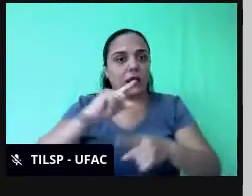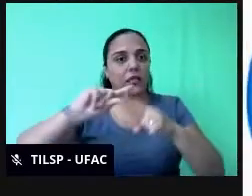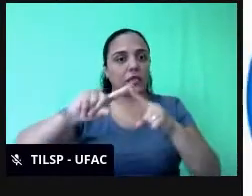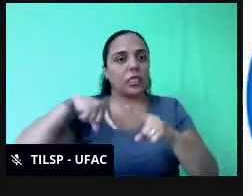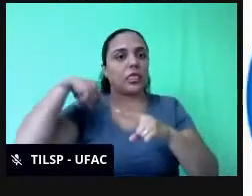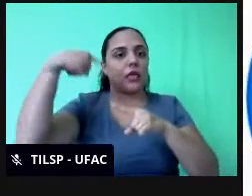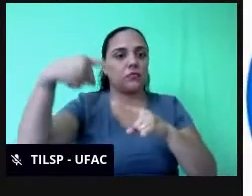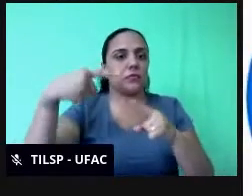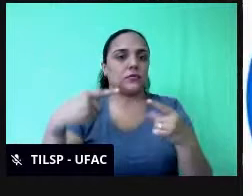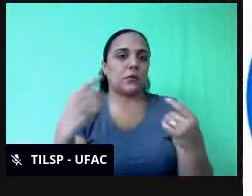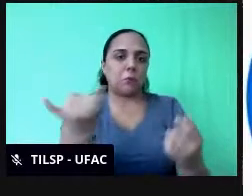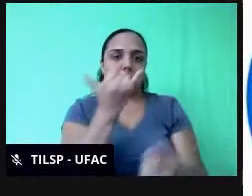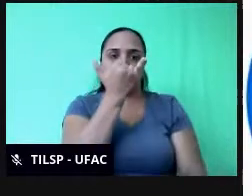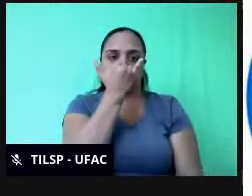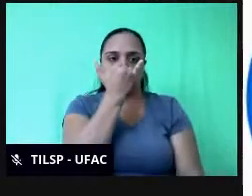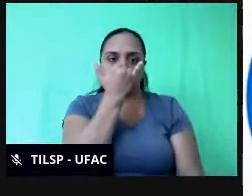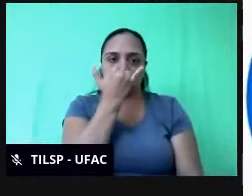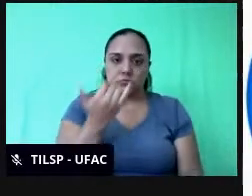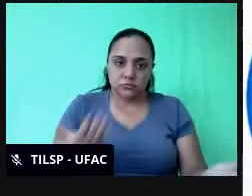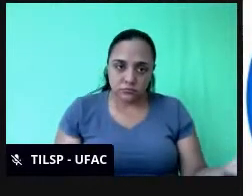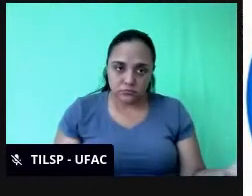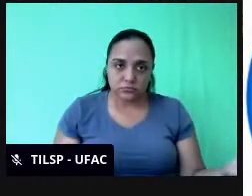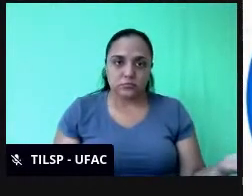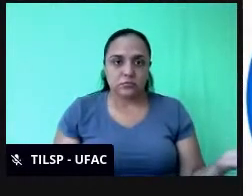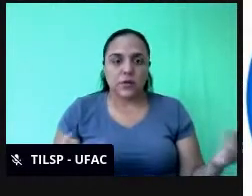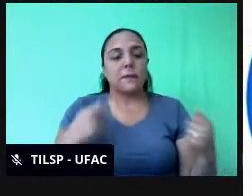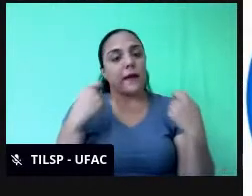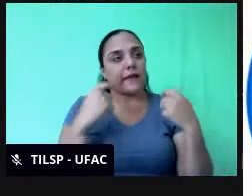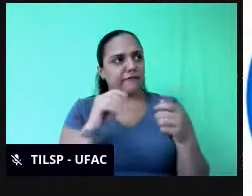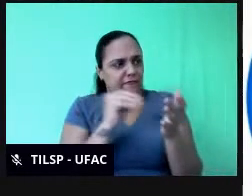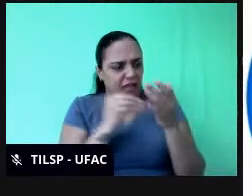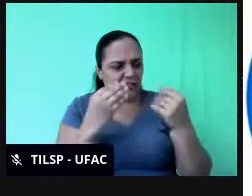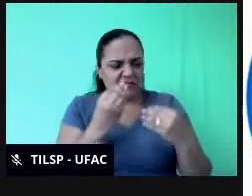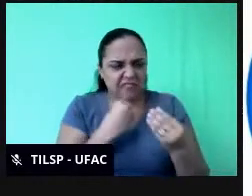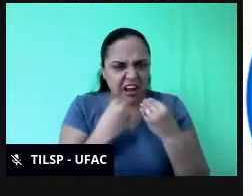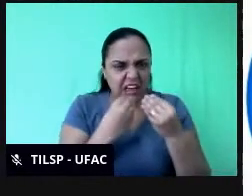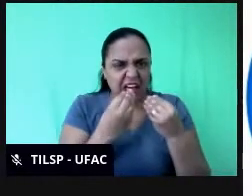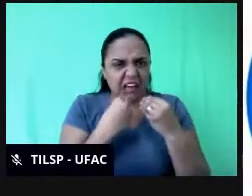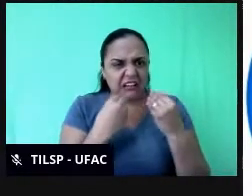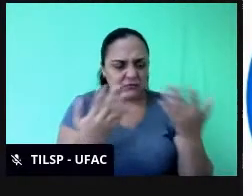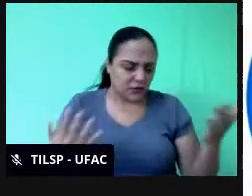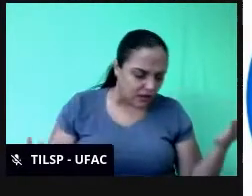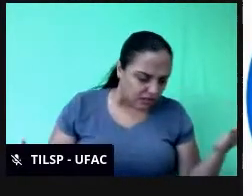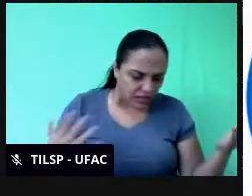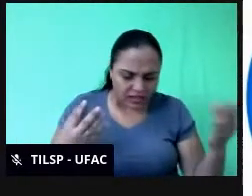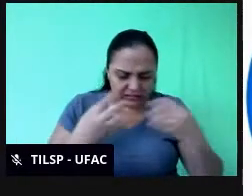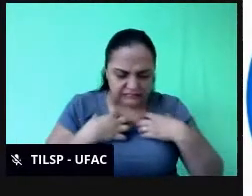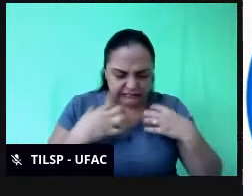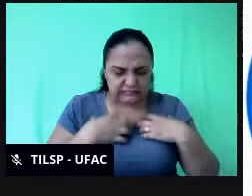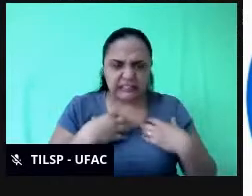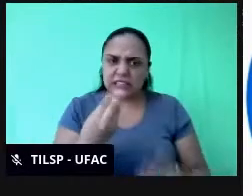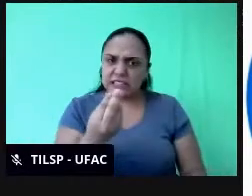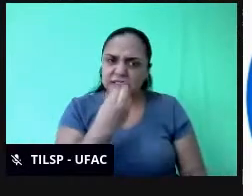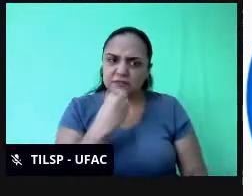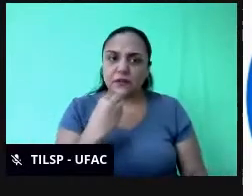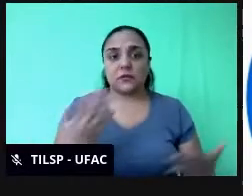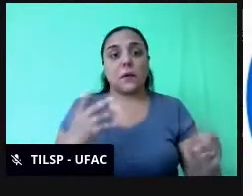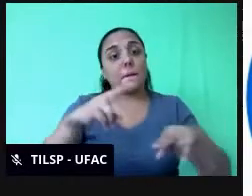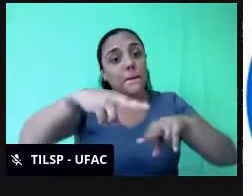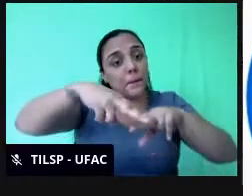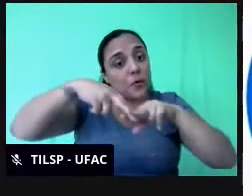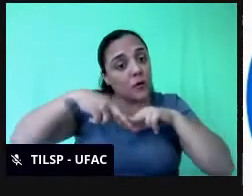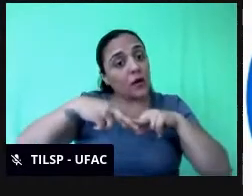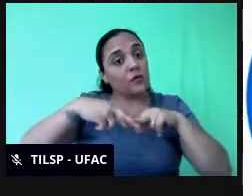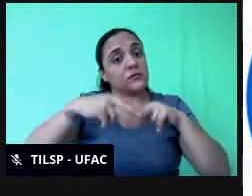de nutrientes, principalmente dos micronutrientes. Destaco vitamina D, vitamina B12,